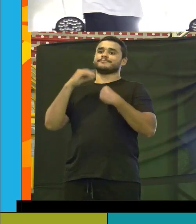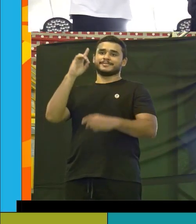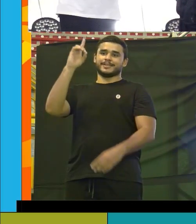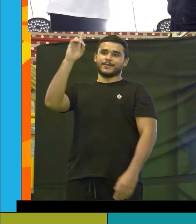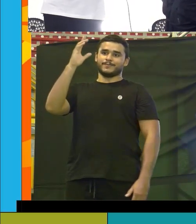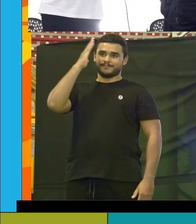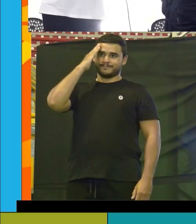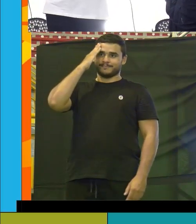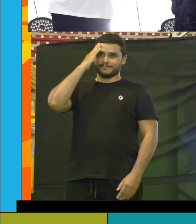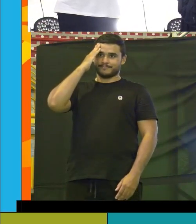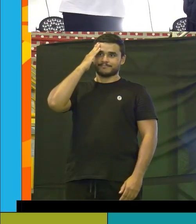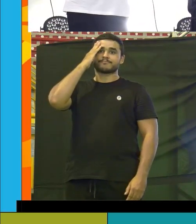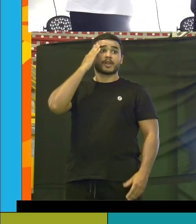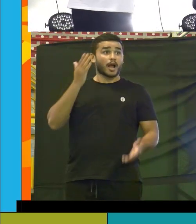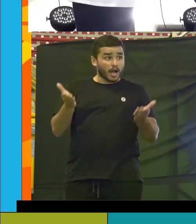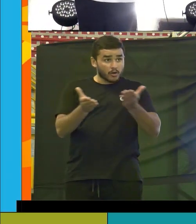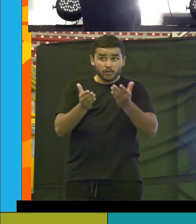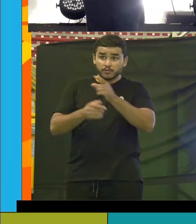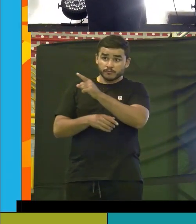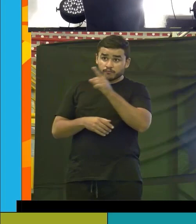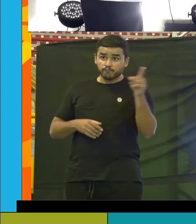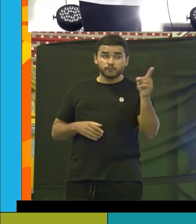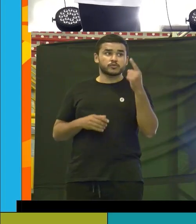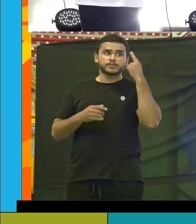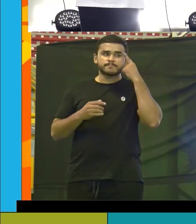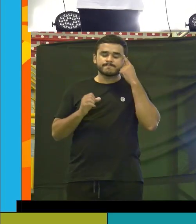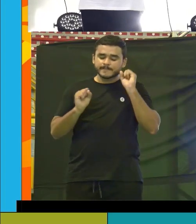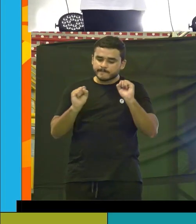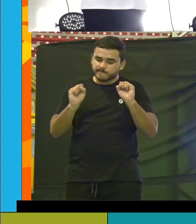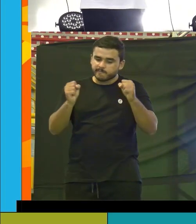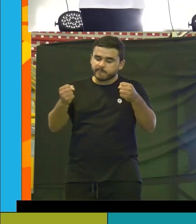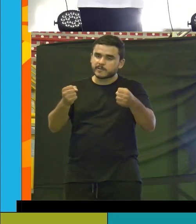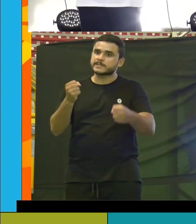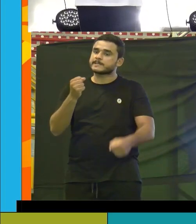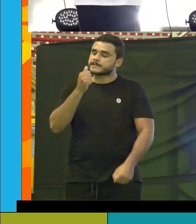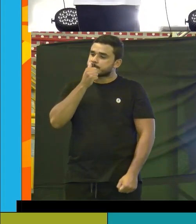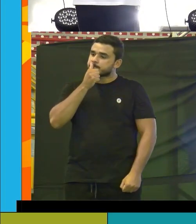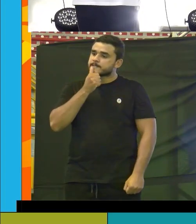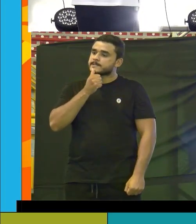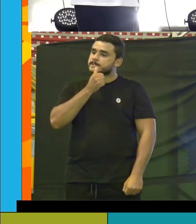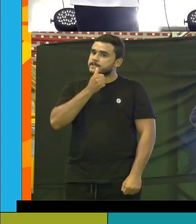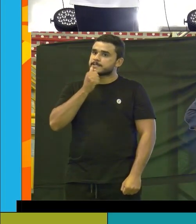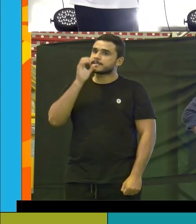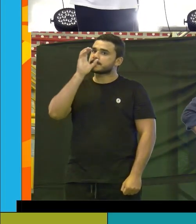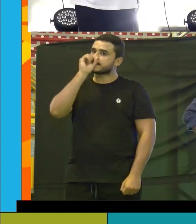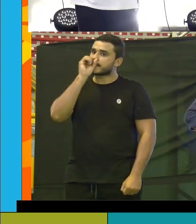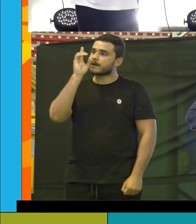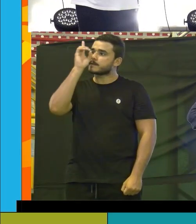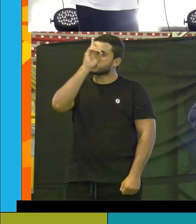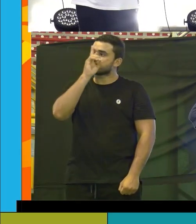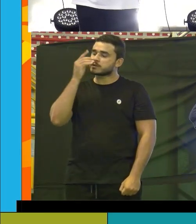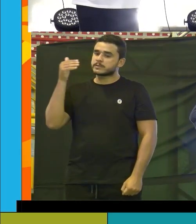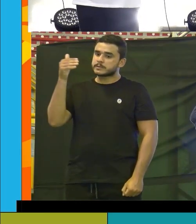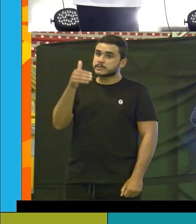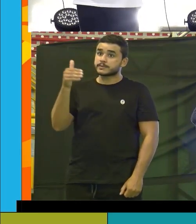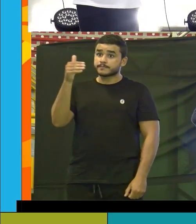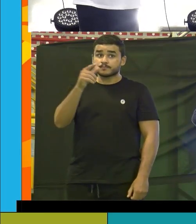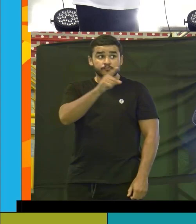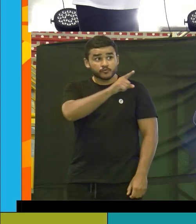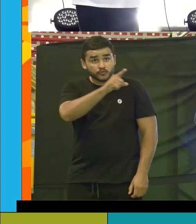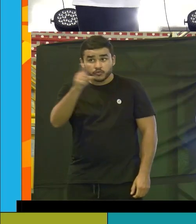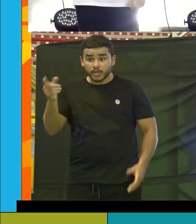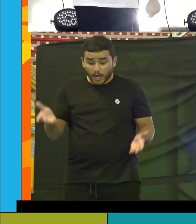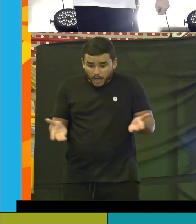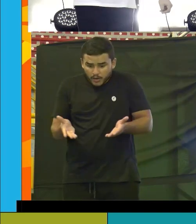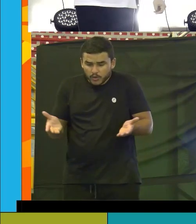está plantando. Você está plantando para o teu futuro, tá? Pessoal, e quem planta abacaxi